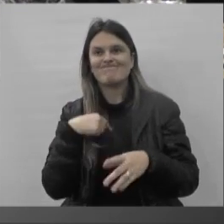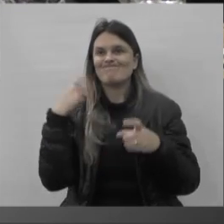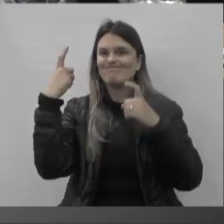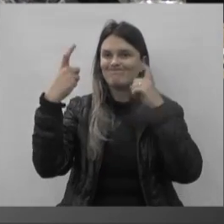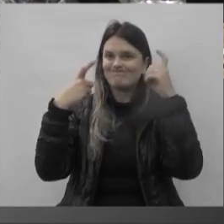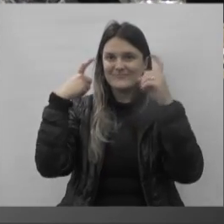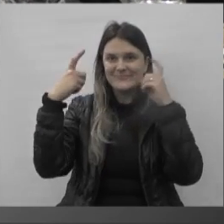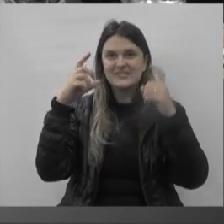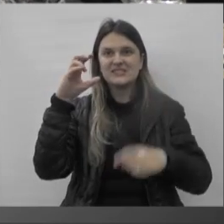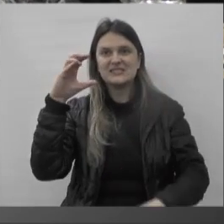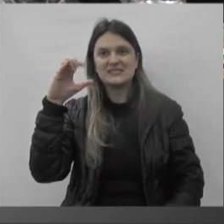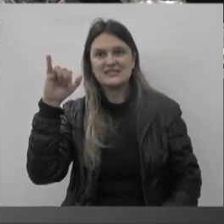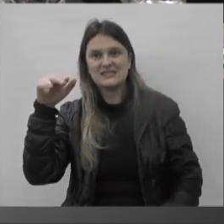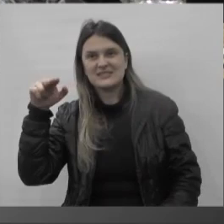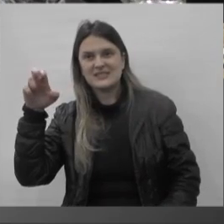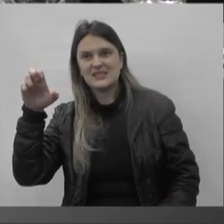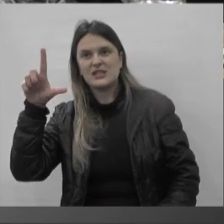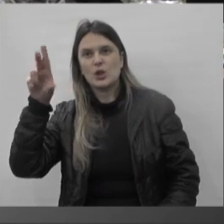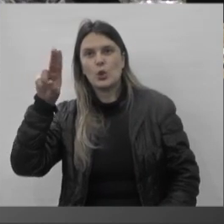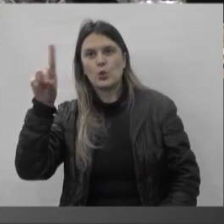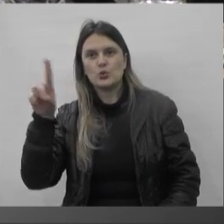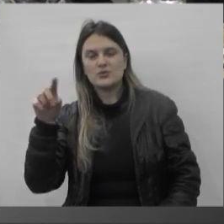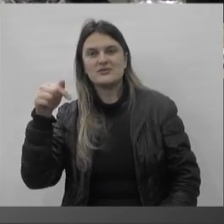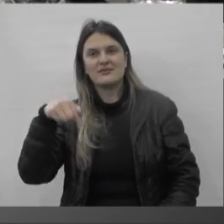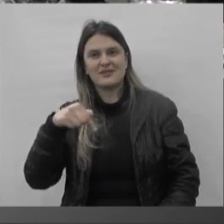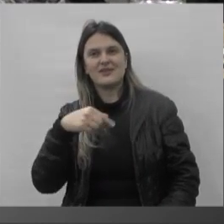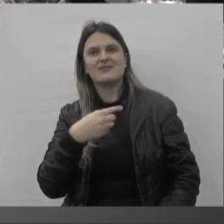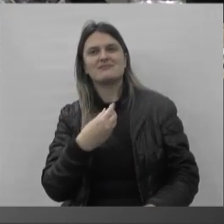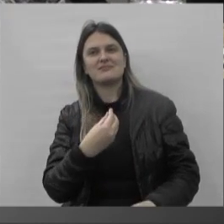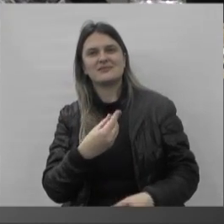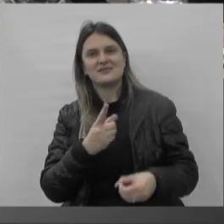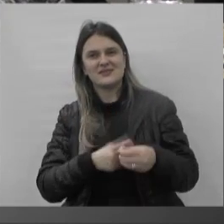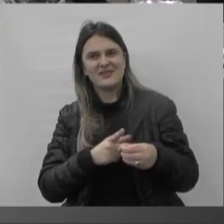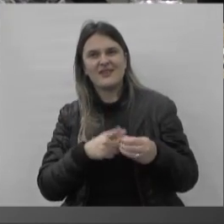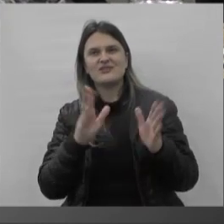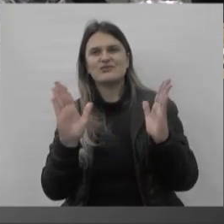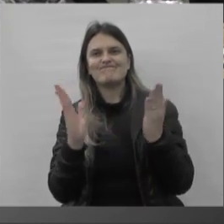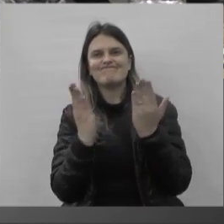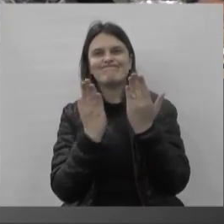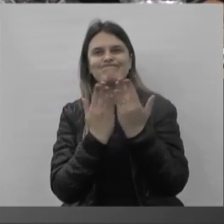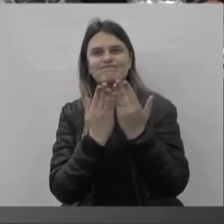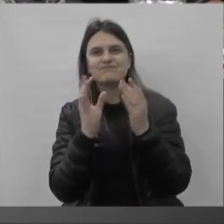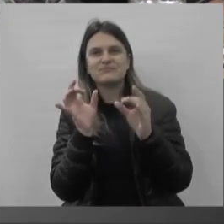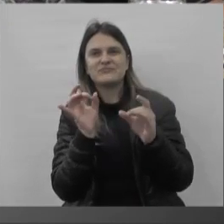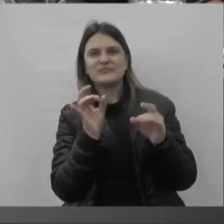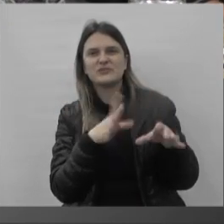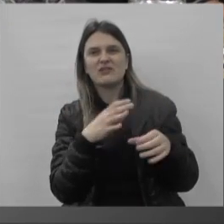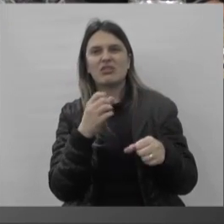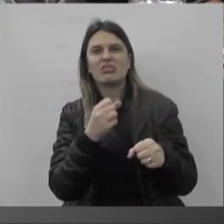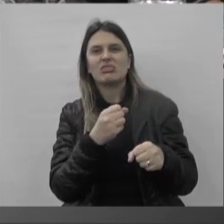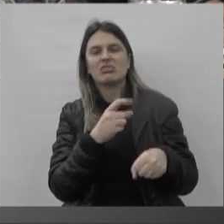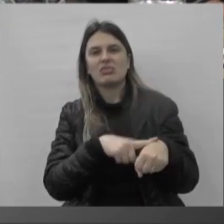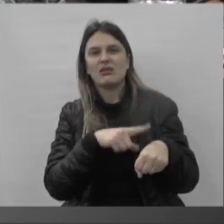Exatamente. Nós temos aqui o Cineluz na nossa cidade, que está fechado, abandonado há tanto tempo.